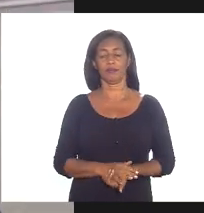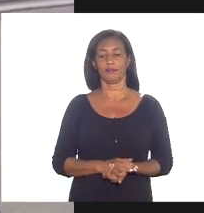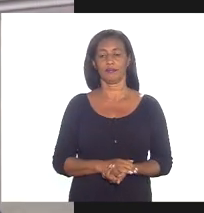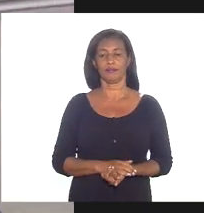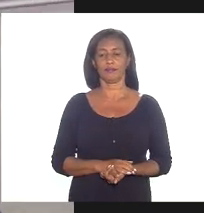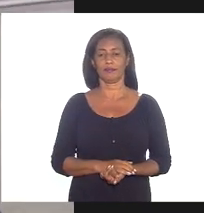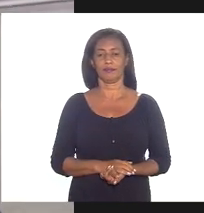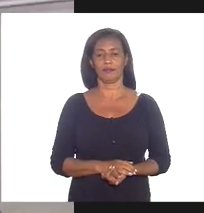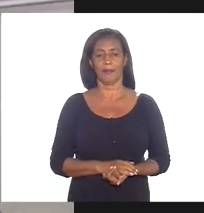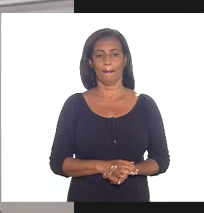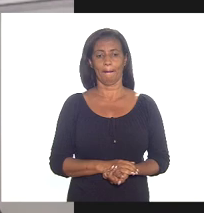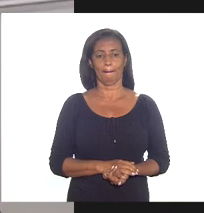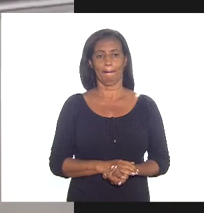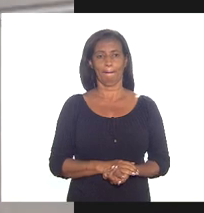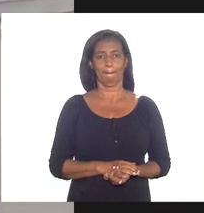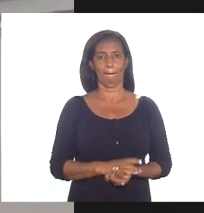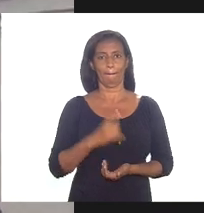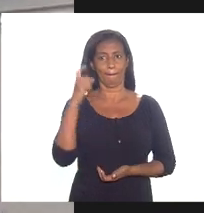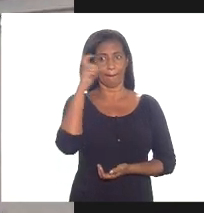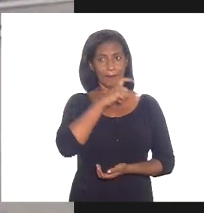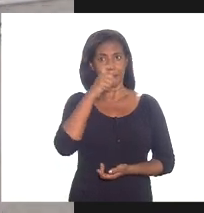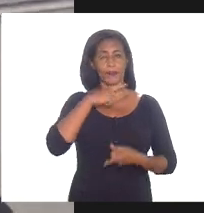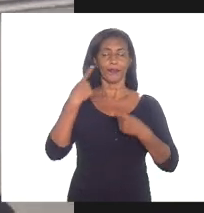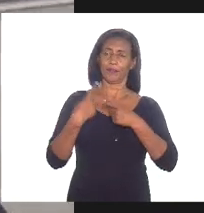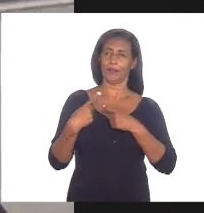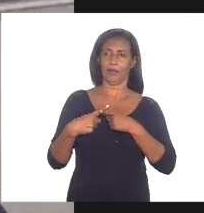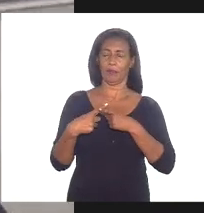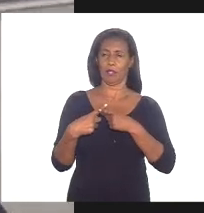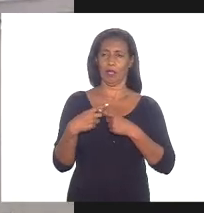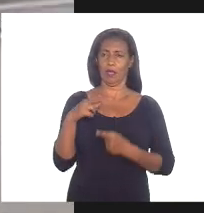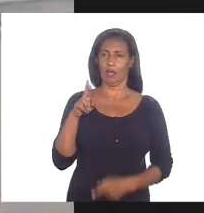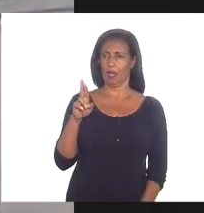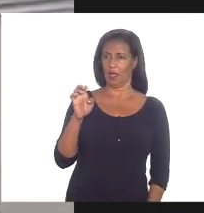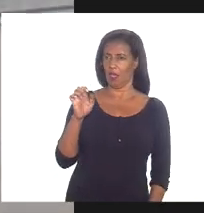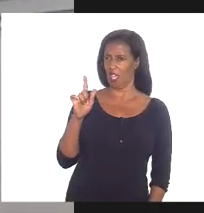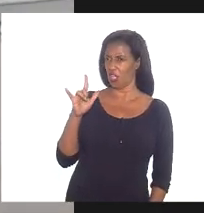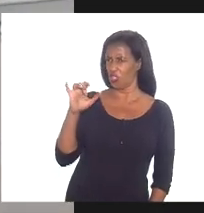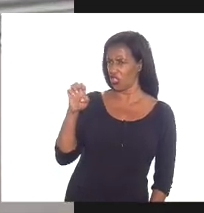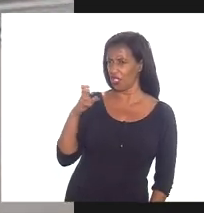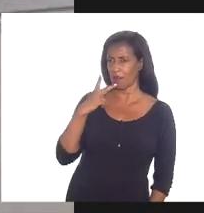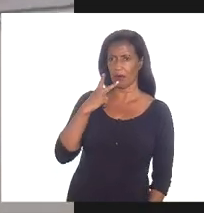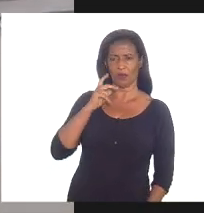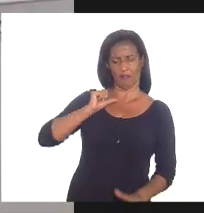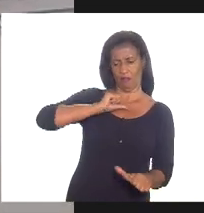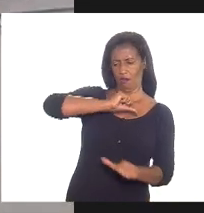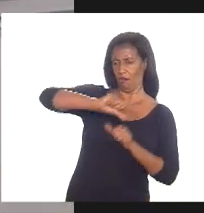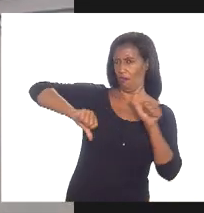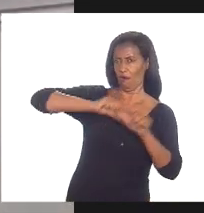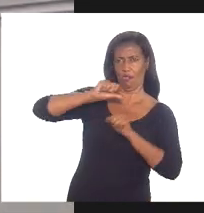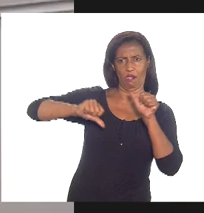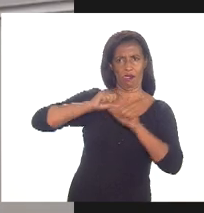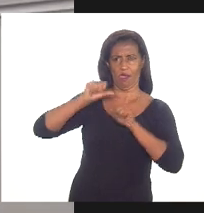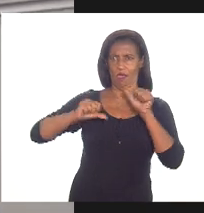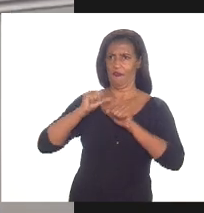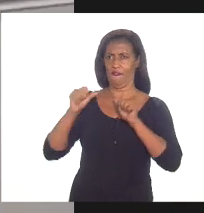mentira. Mentira porque o regime não está falando da reforma previdenciária.